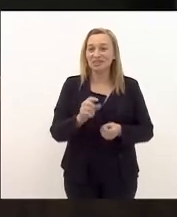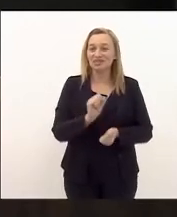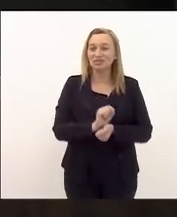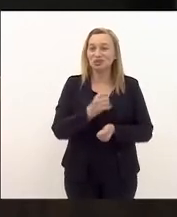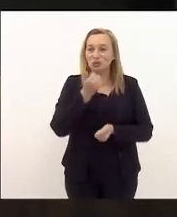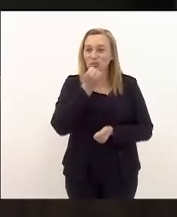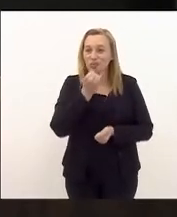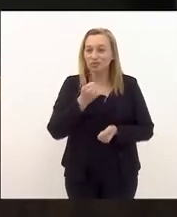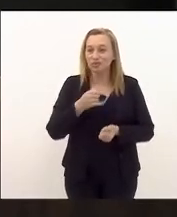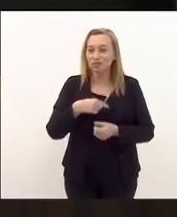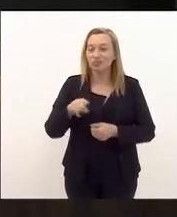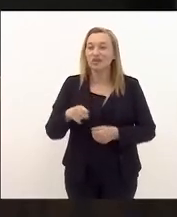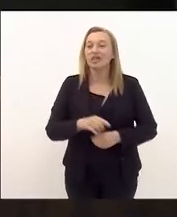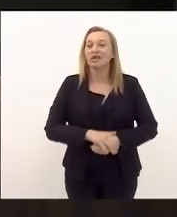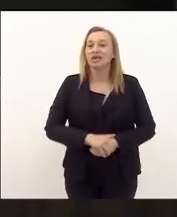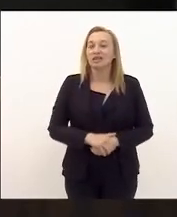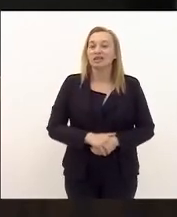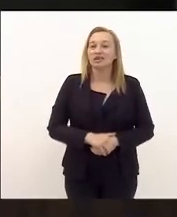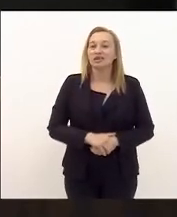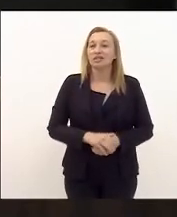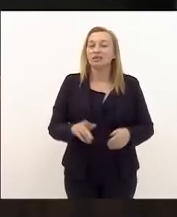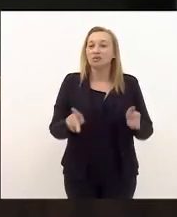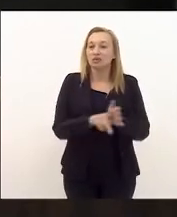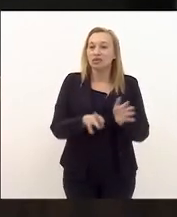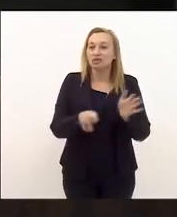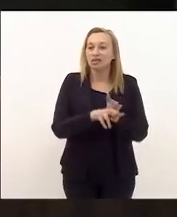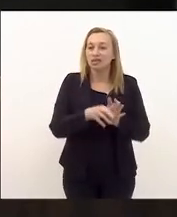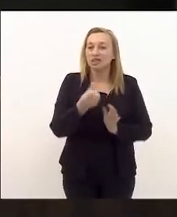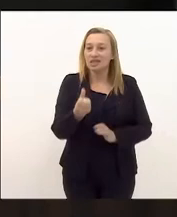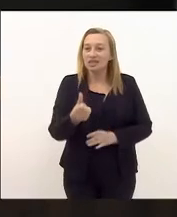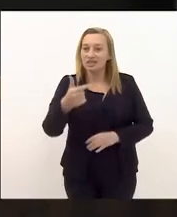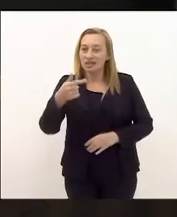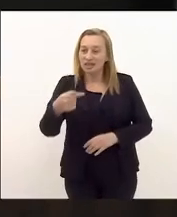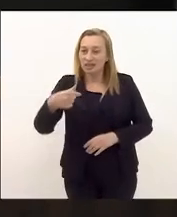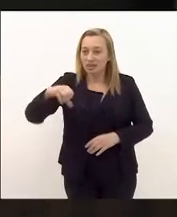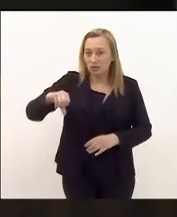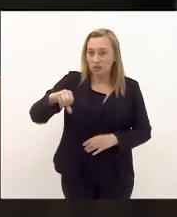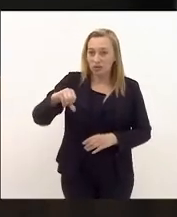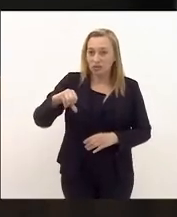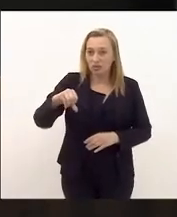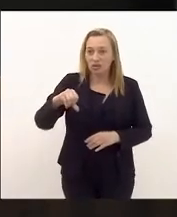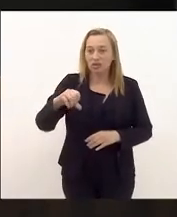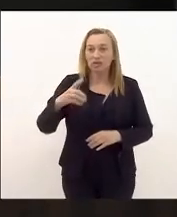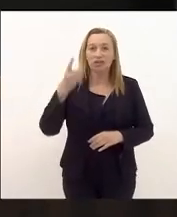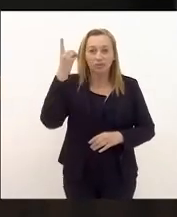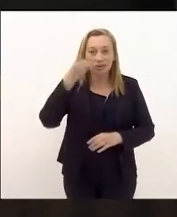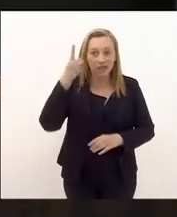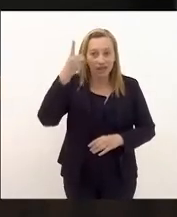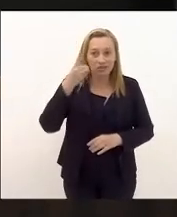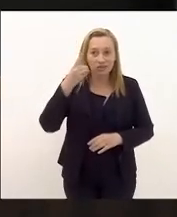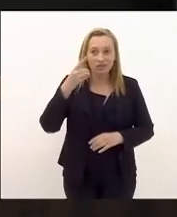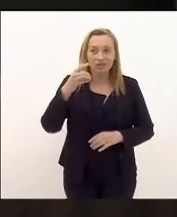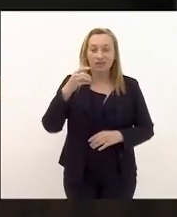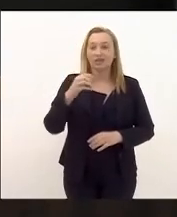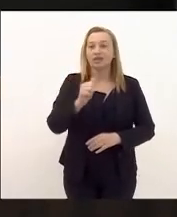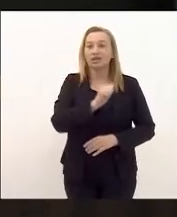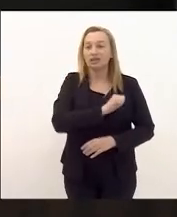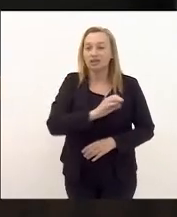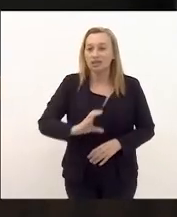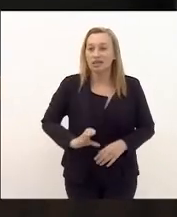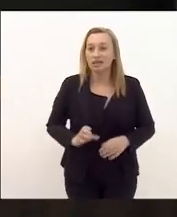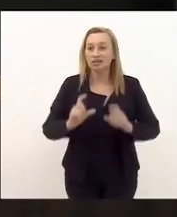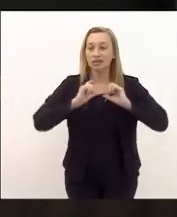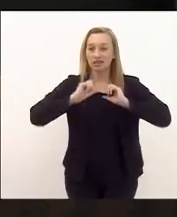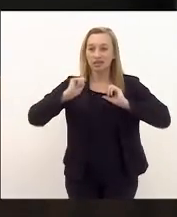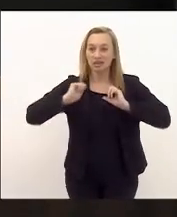desculpa. Projeto de resolução número 679/21, de autoria do deputado André Siciliano, que concede medalha